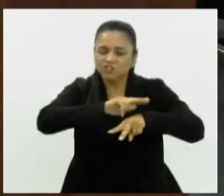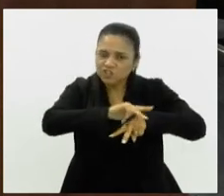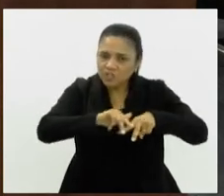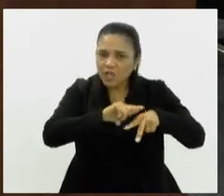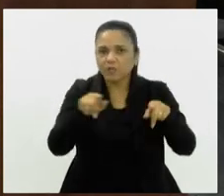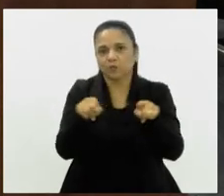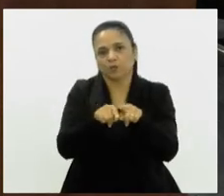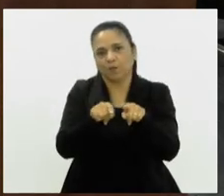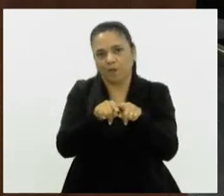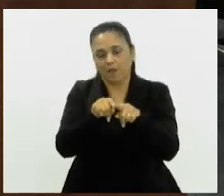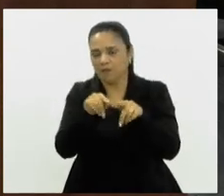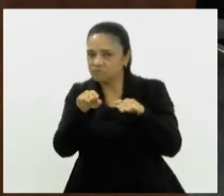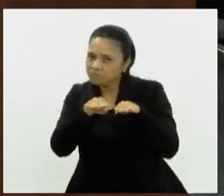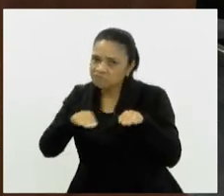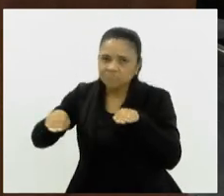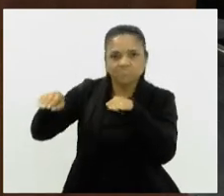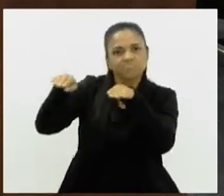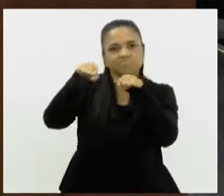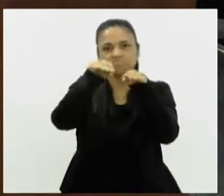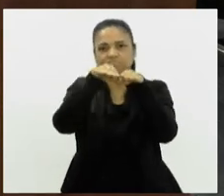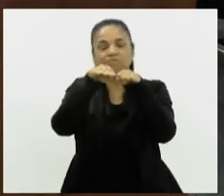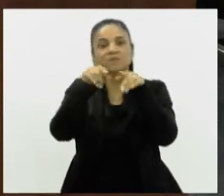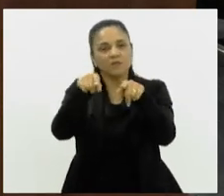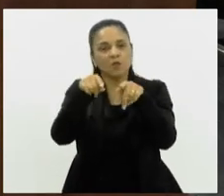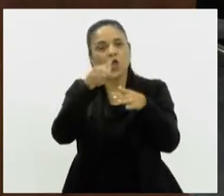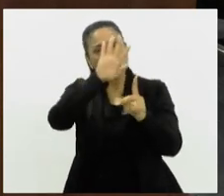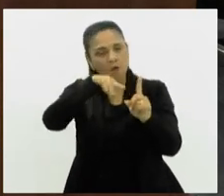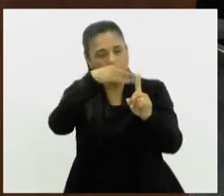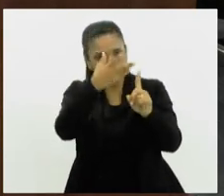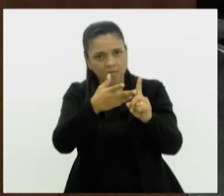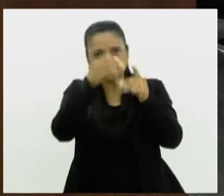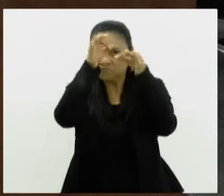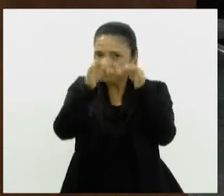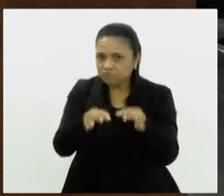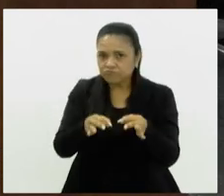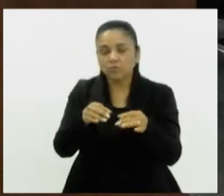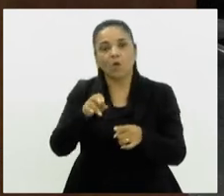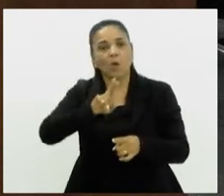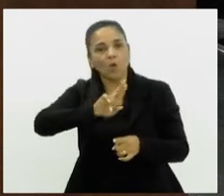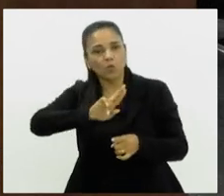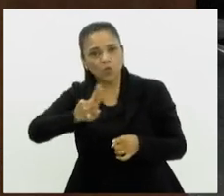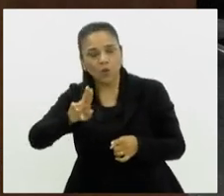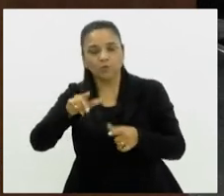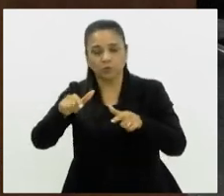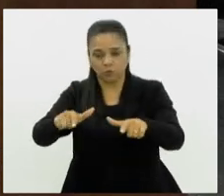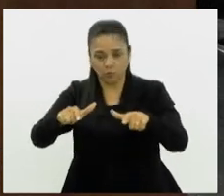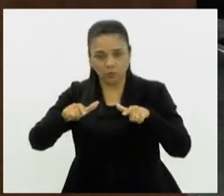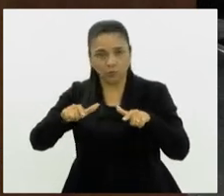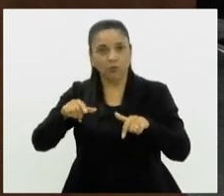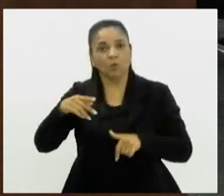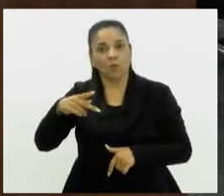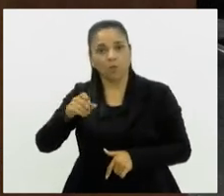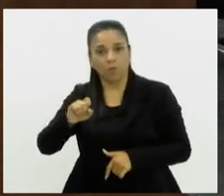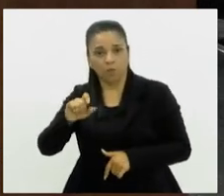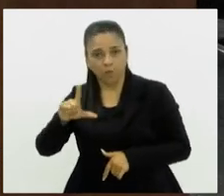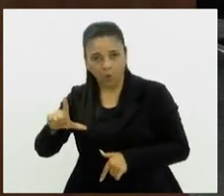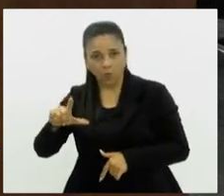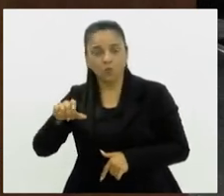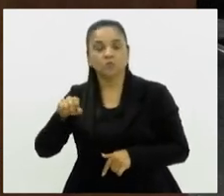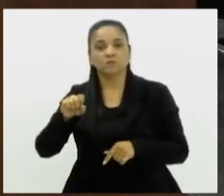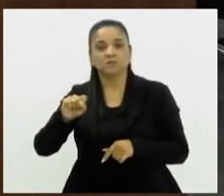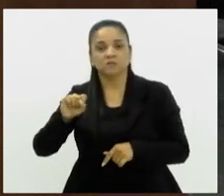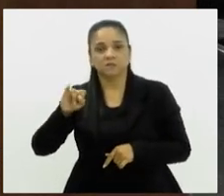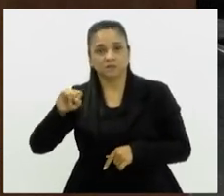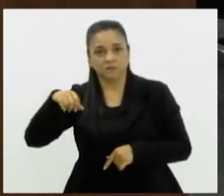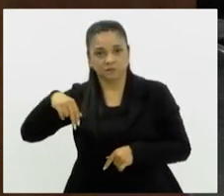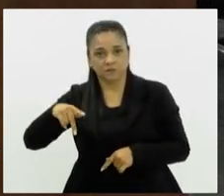Então, essas são homenagens que faz jus não só ao nome de Paul Singer, mas também que garante ao trabalho